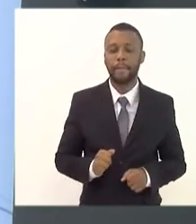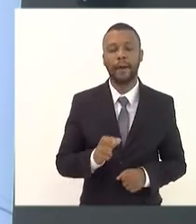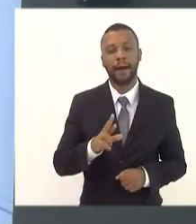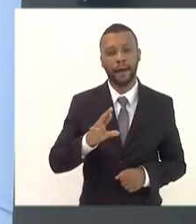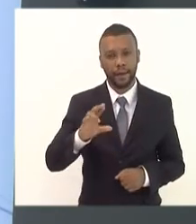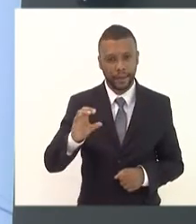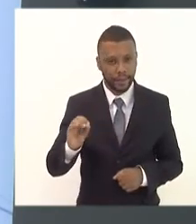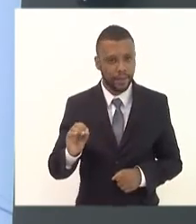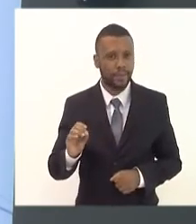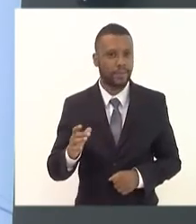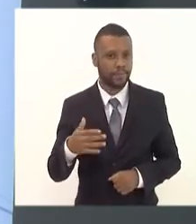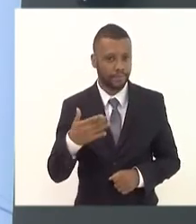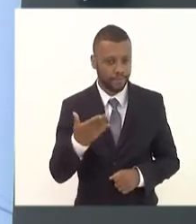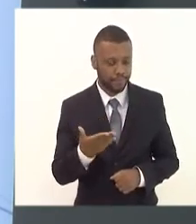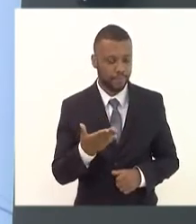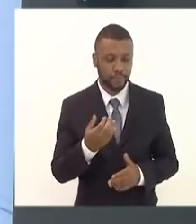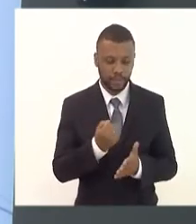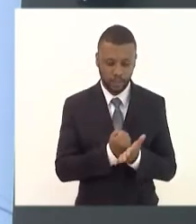ser